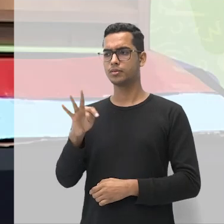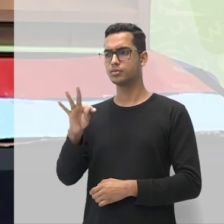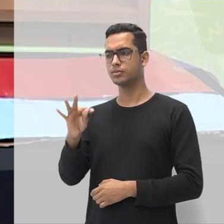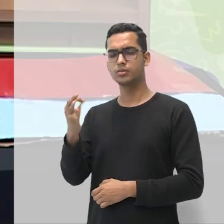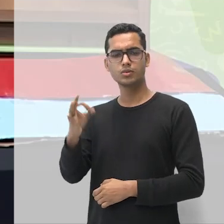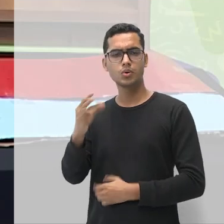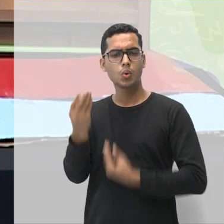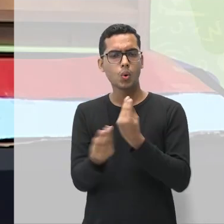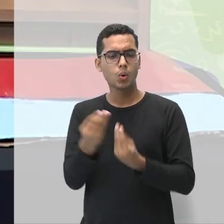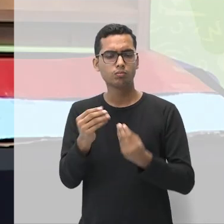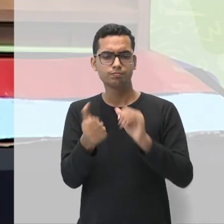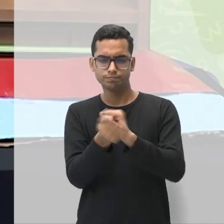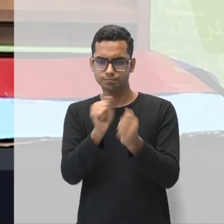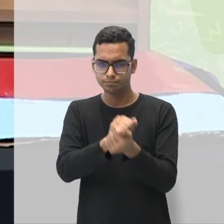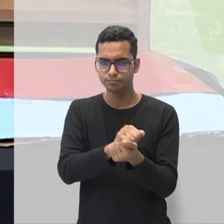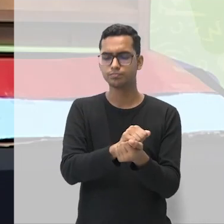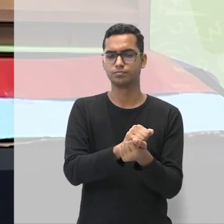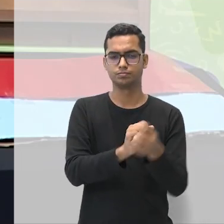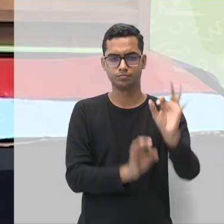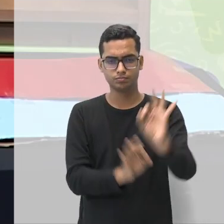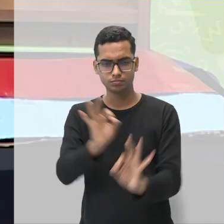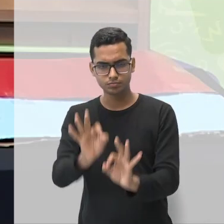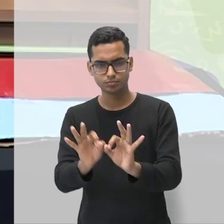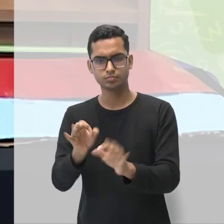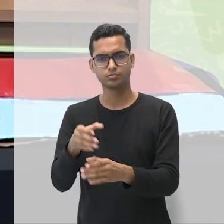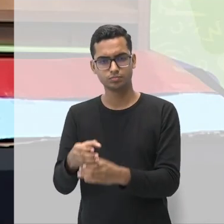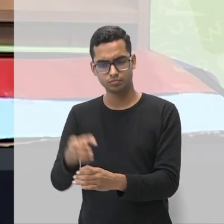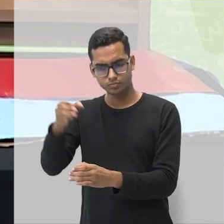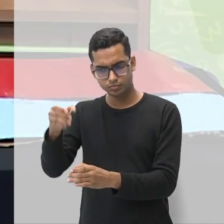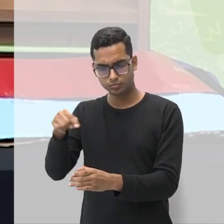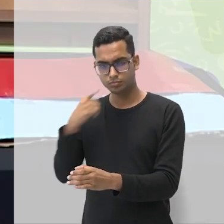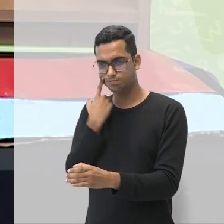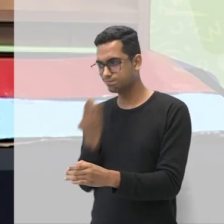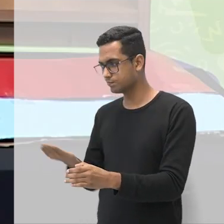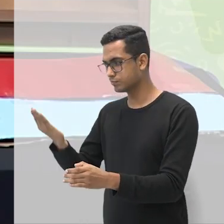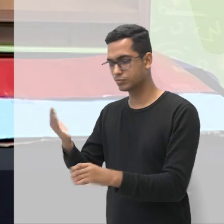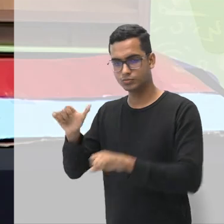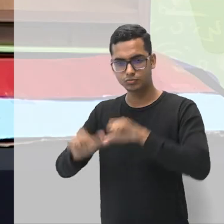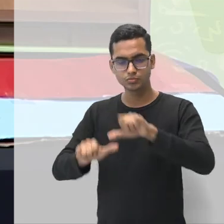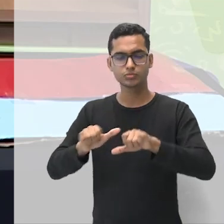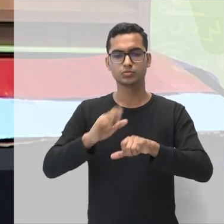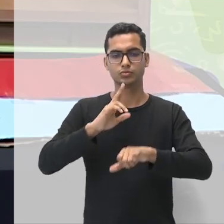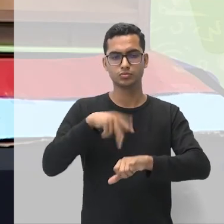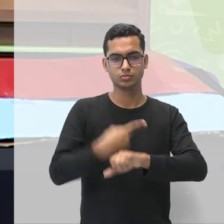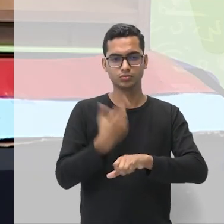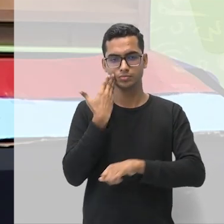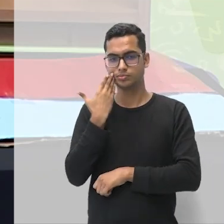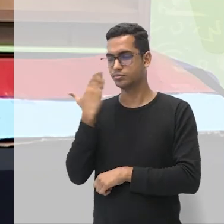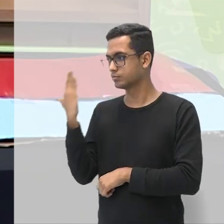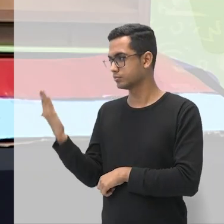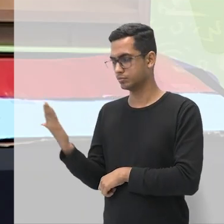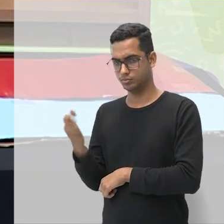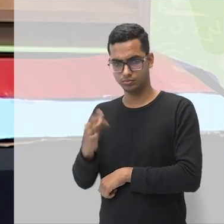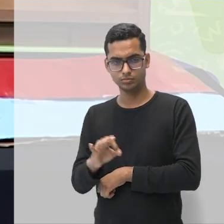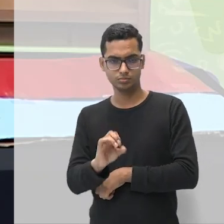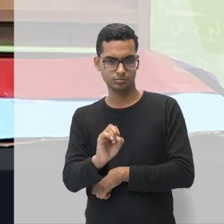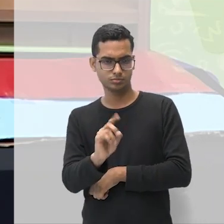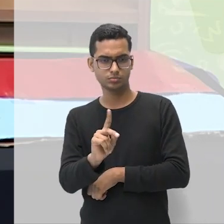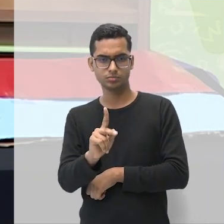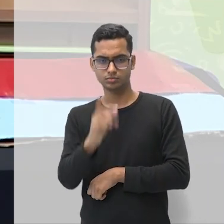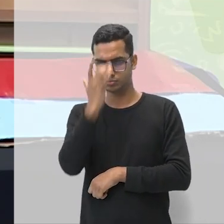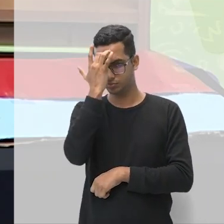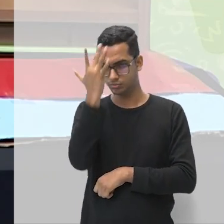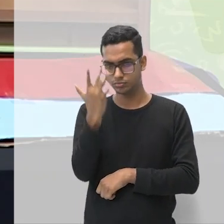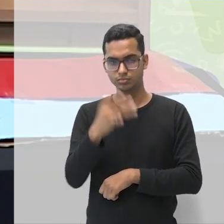para transformar ela, que está desse jeito, para isso aqui? Muito fácil também. Observem.